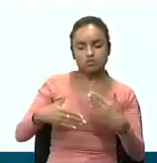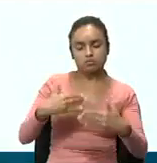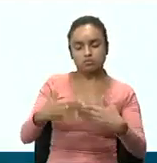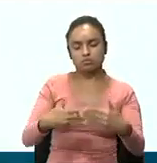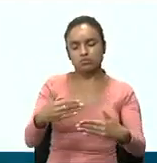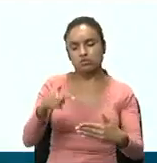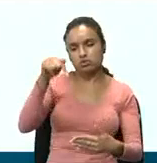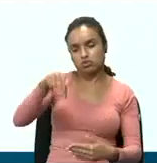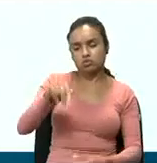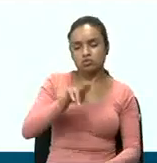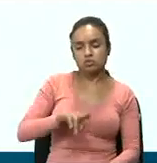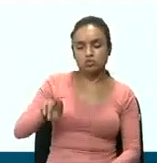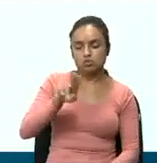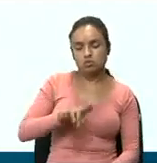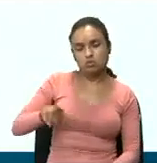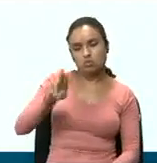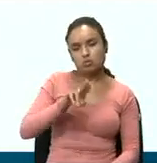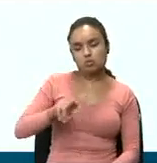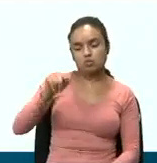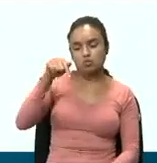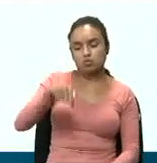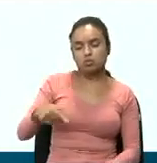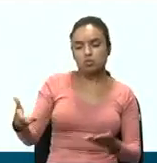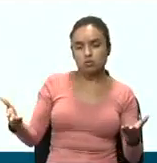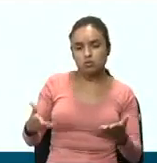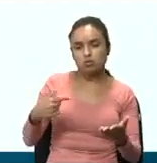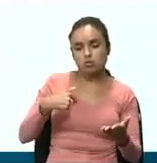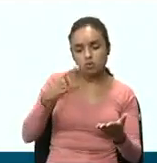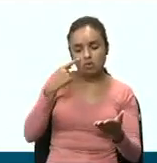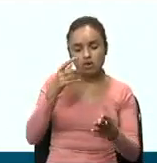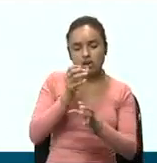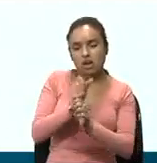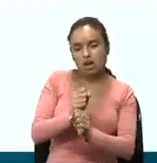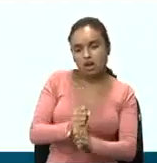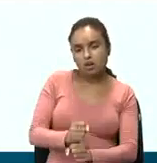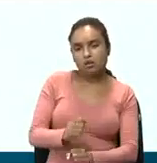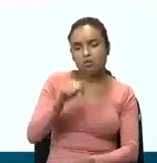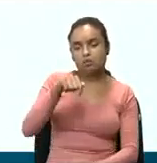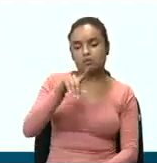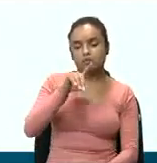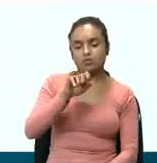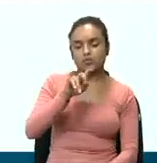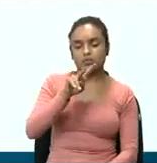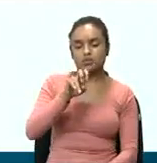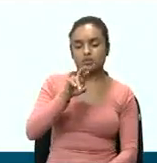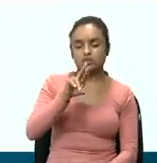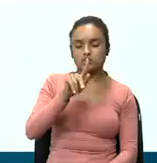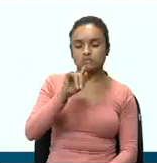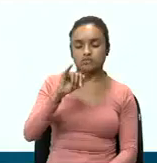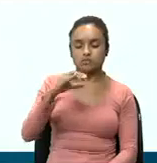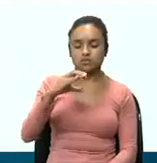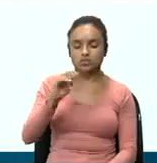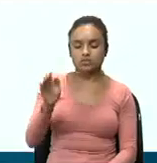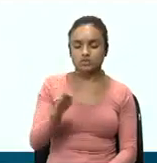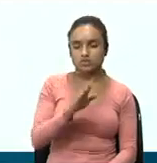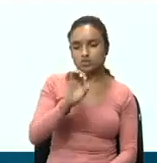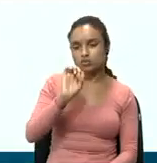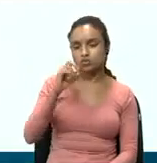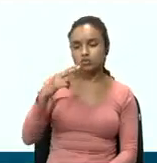que nós vamos utilizar para calcular a convergência ou a divergência dessa série. Então, eu vou pegar o